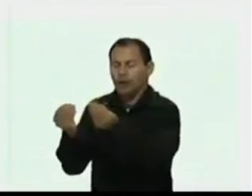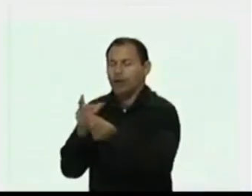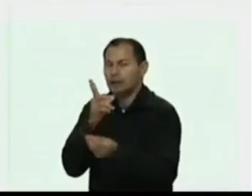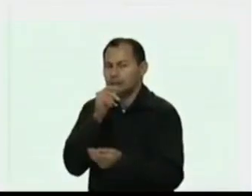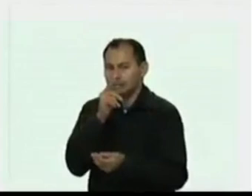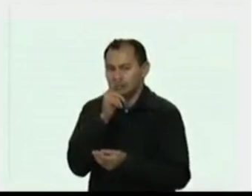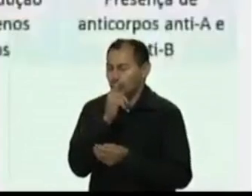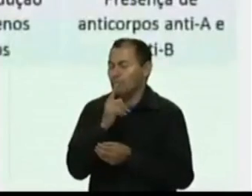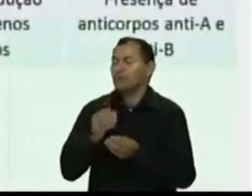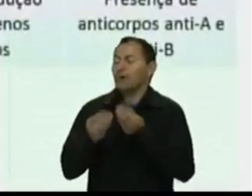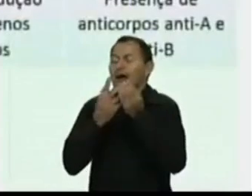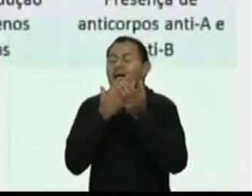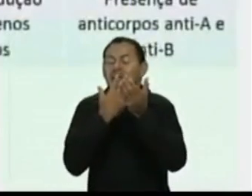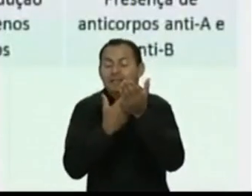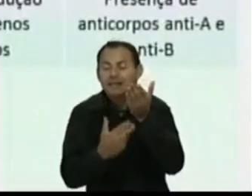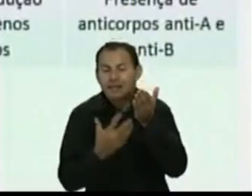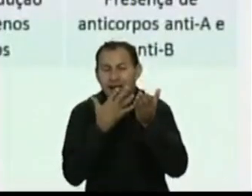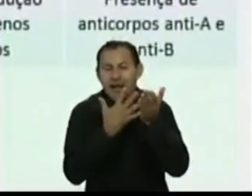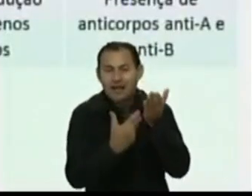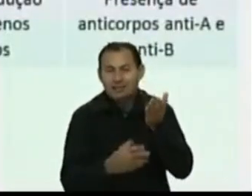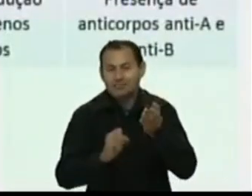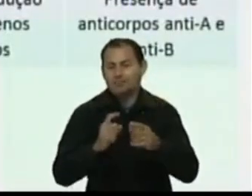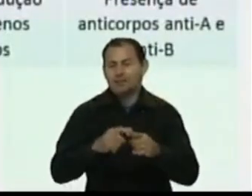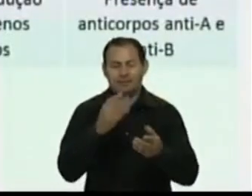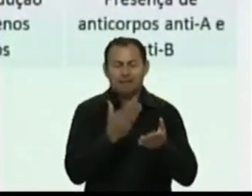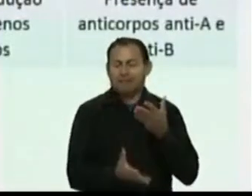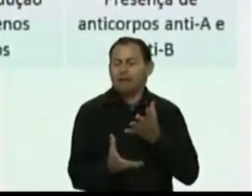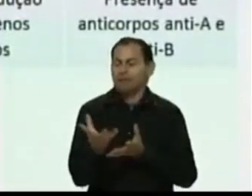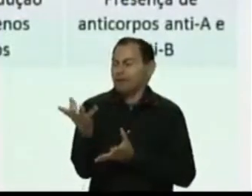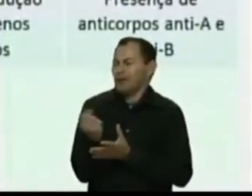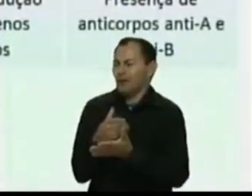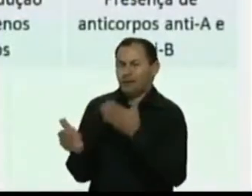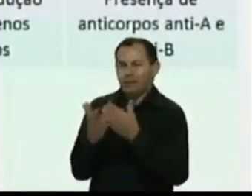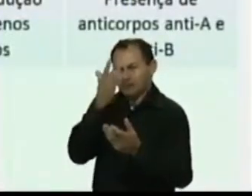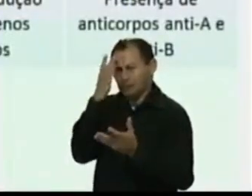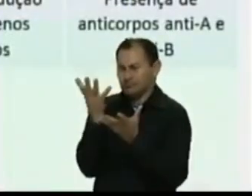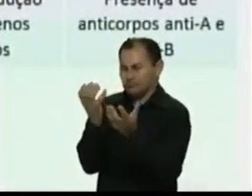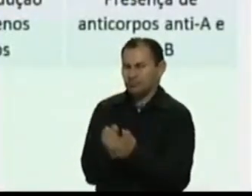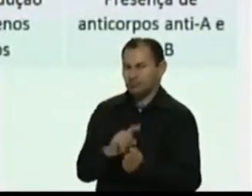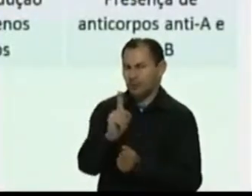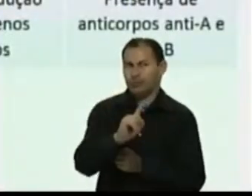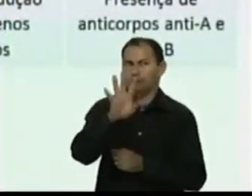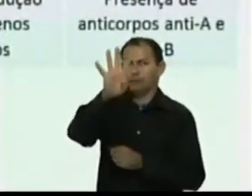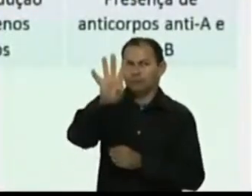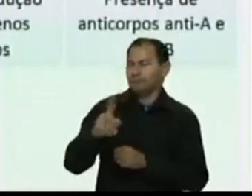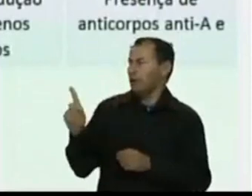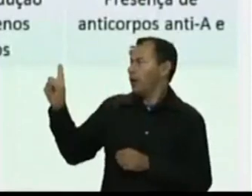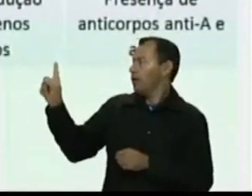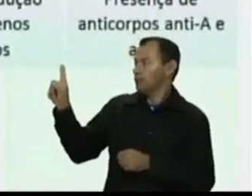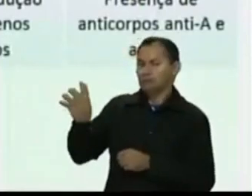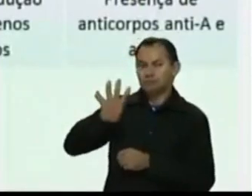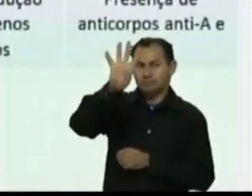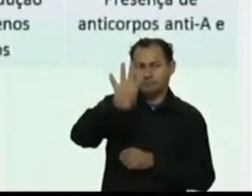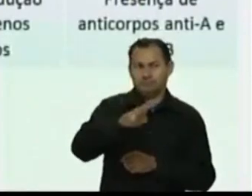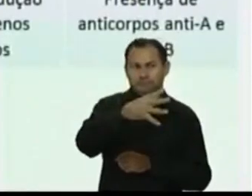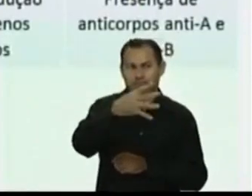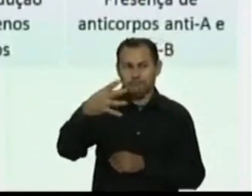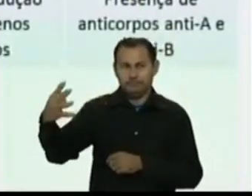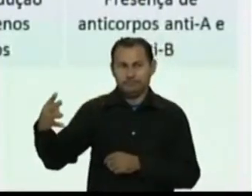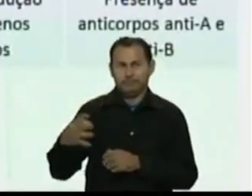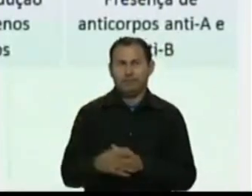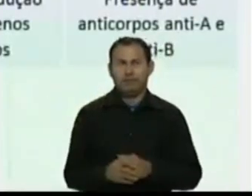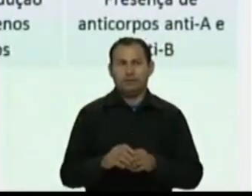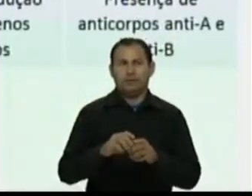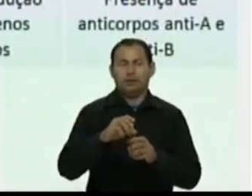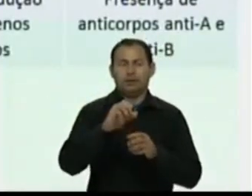por exemplo, caso a gente perca sangue, mas a gente não pode receber de qualquer um. Então, a gente tem essa tabela aí, a tabela